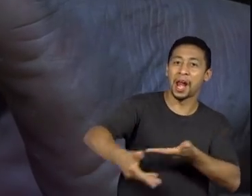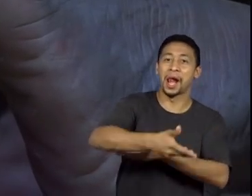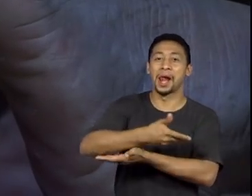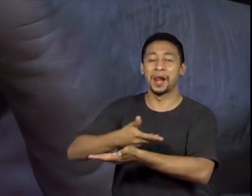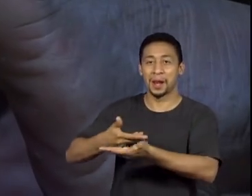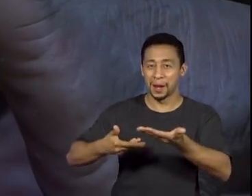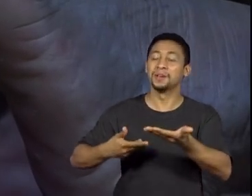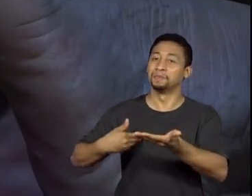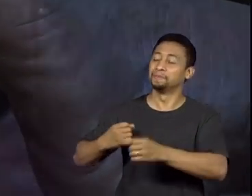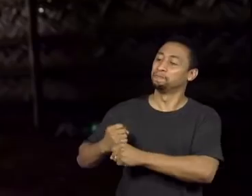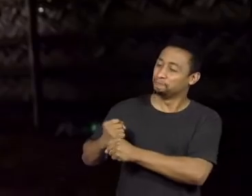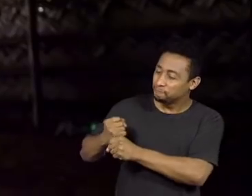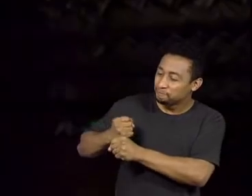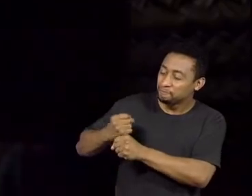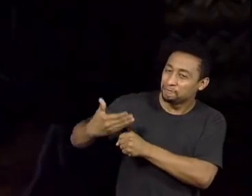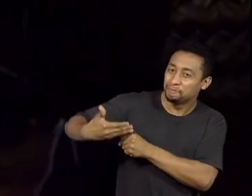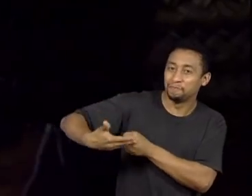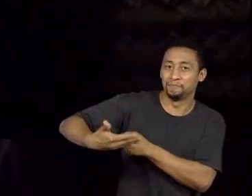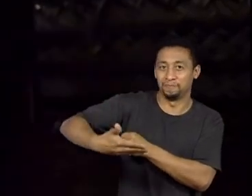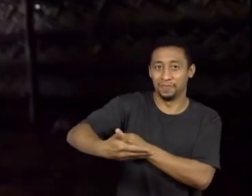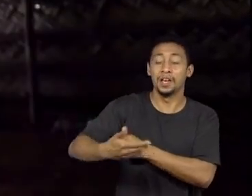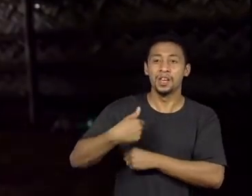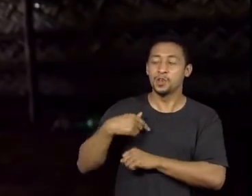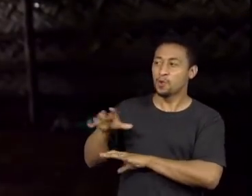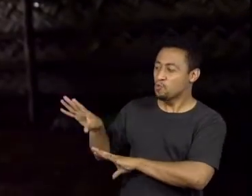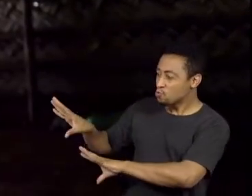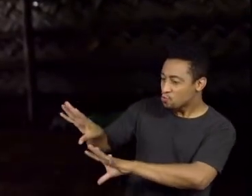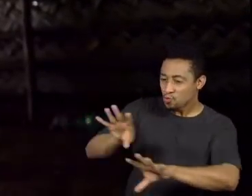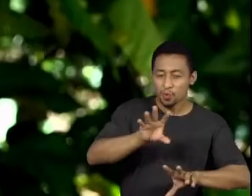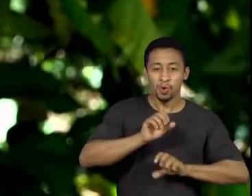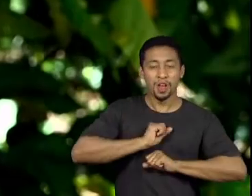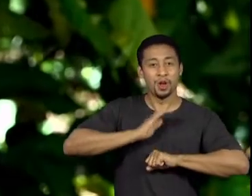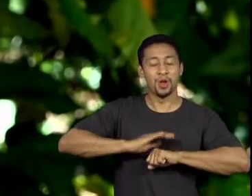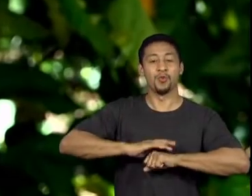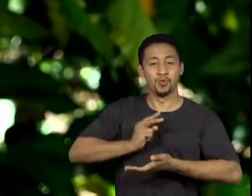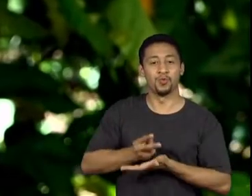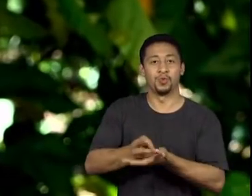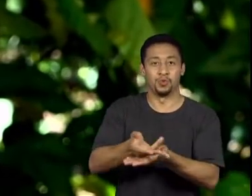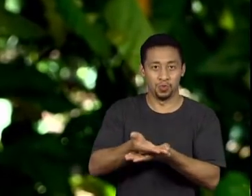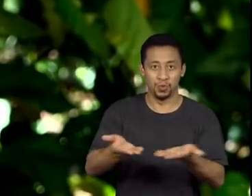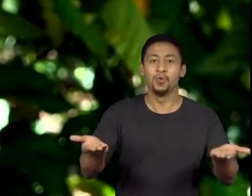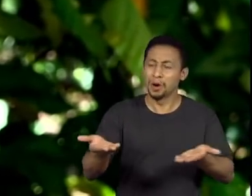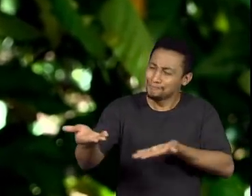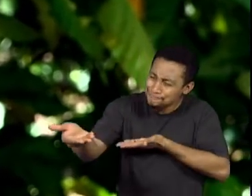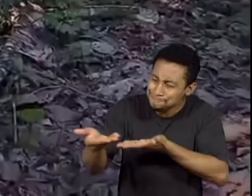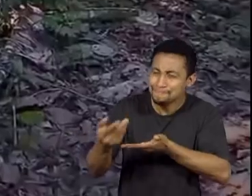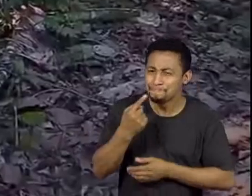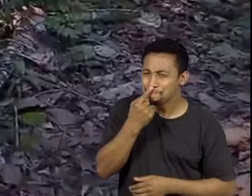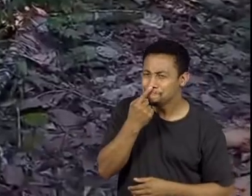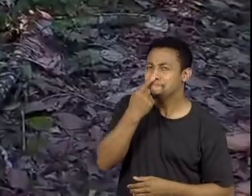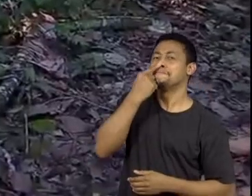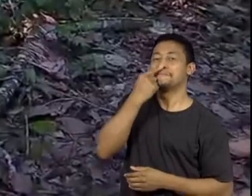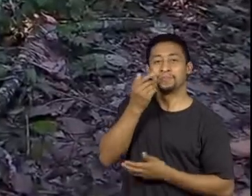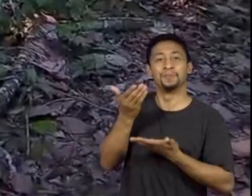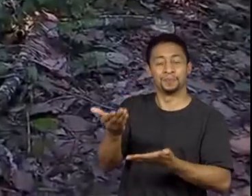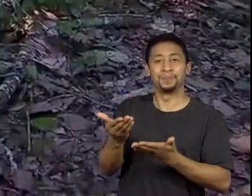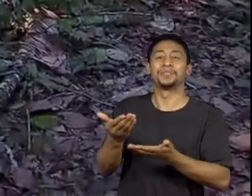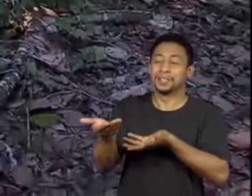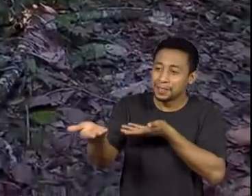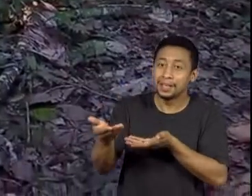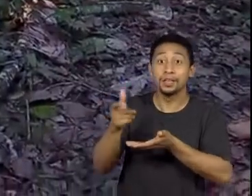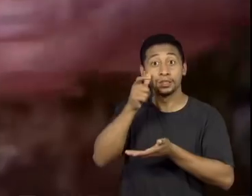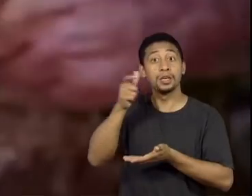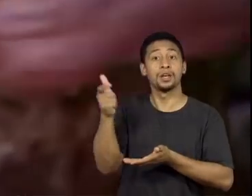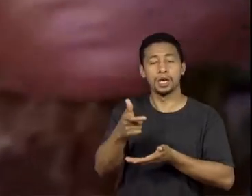durante muito tempo, né, ele foi uma aproximação feita com base nos